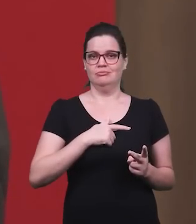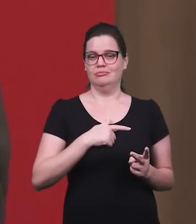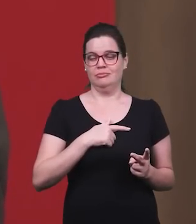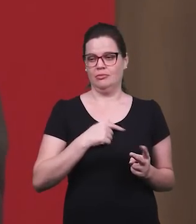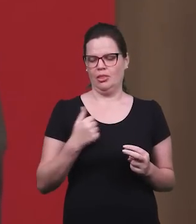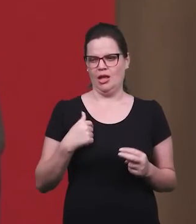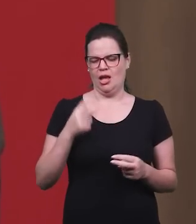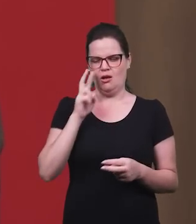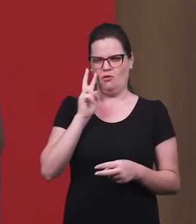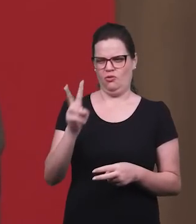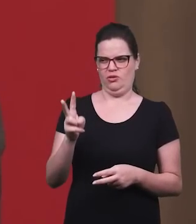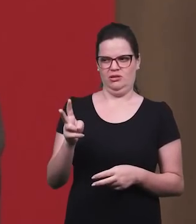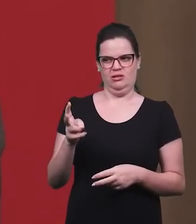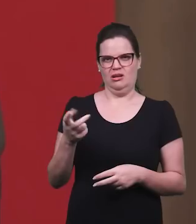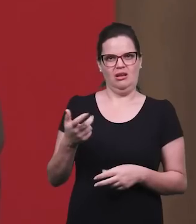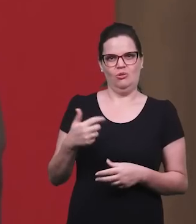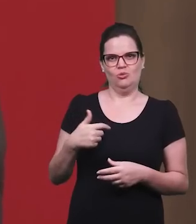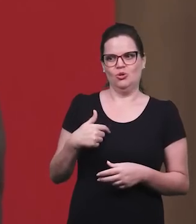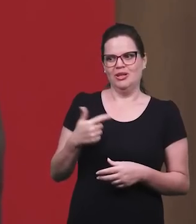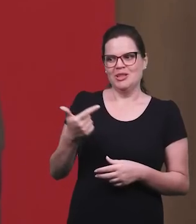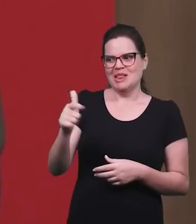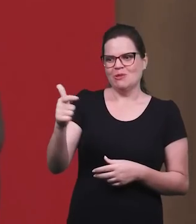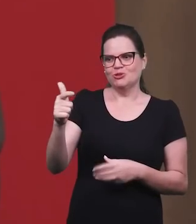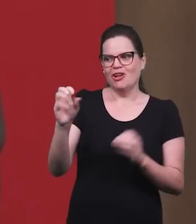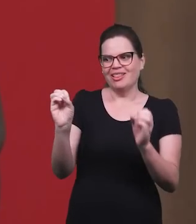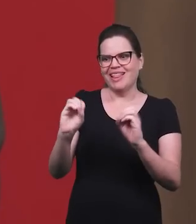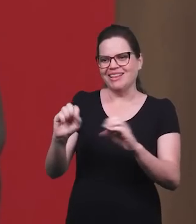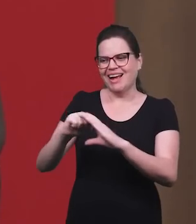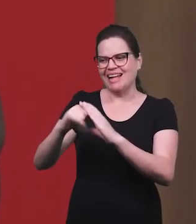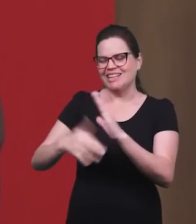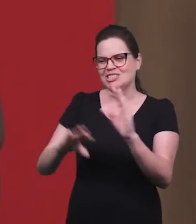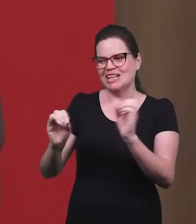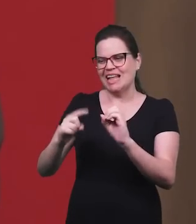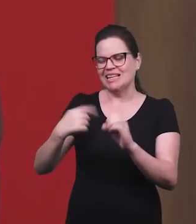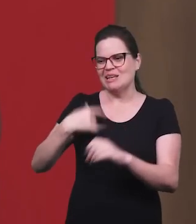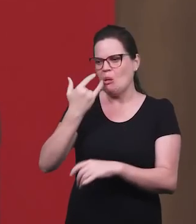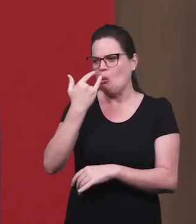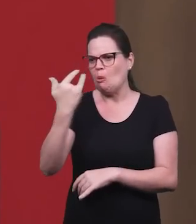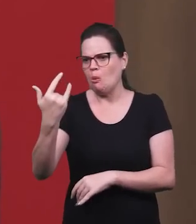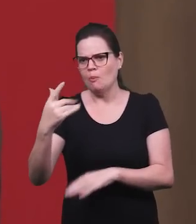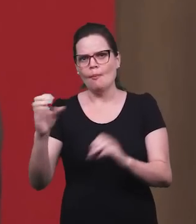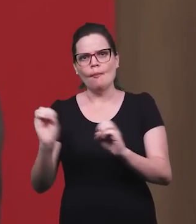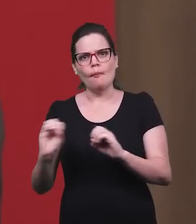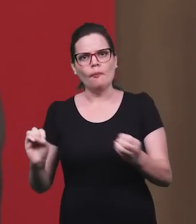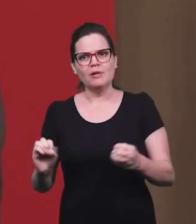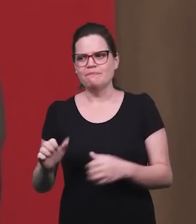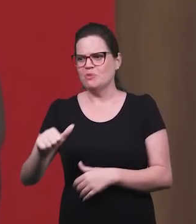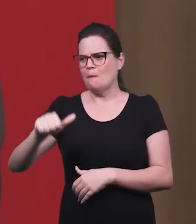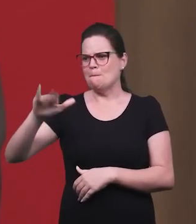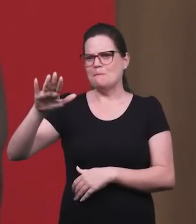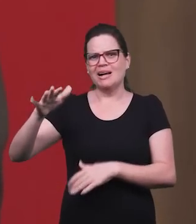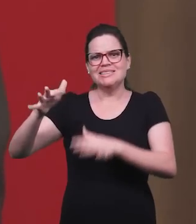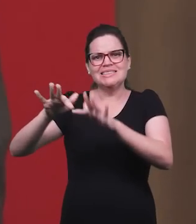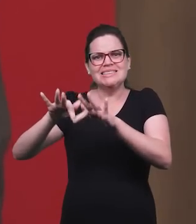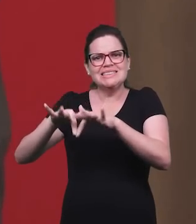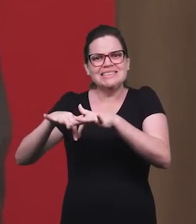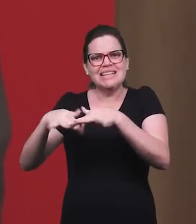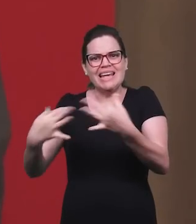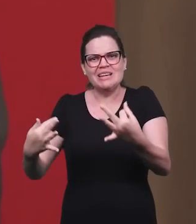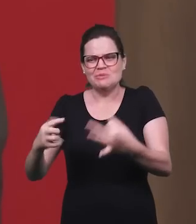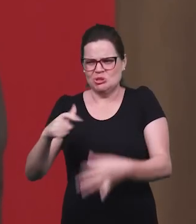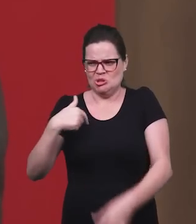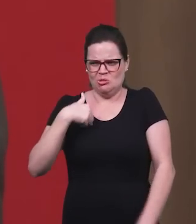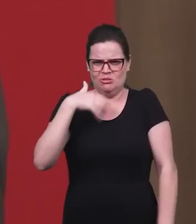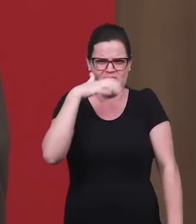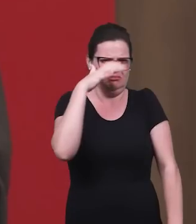nele para que o desejássemos. Era o mais indigno entre os homens, homem do qual nós escondíamos o